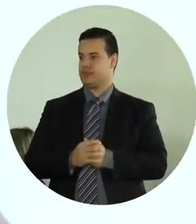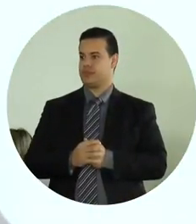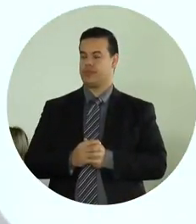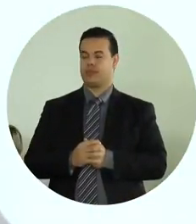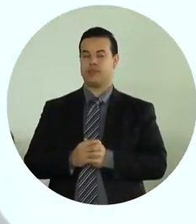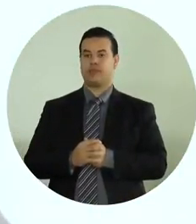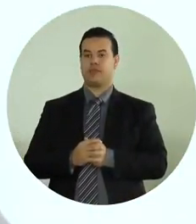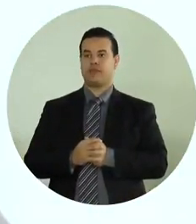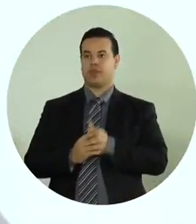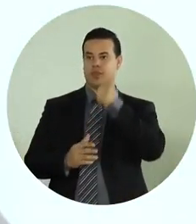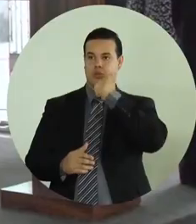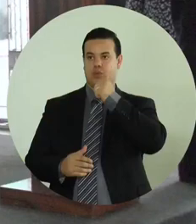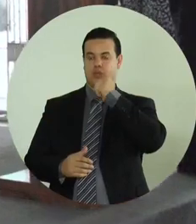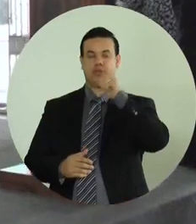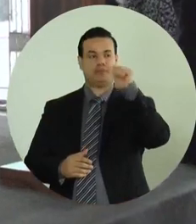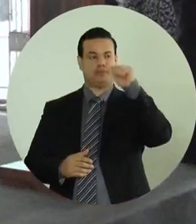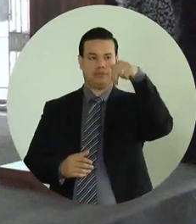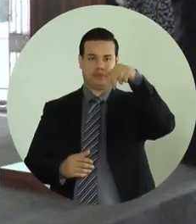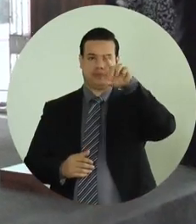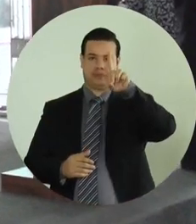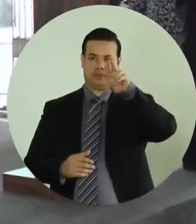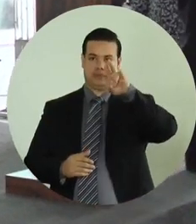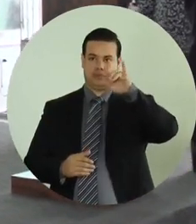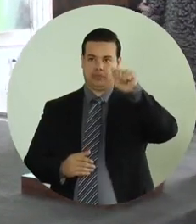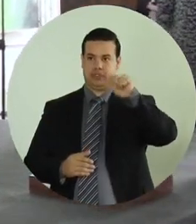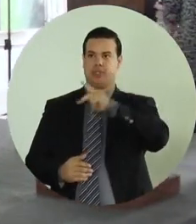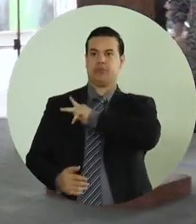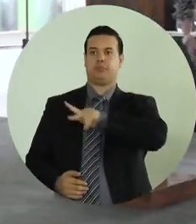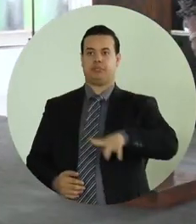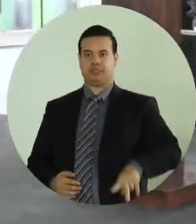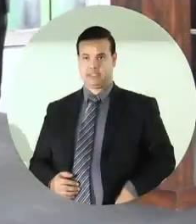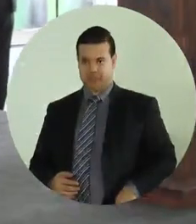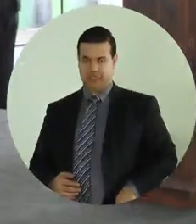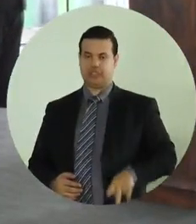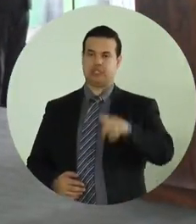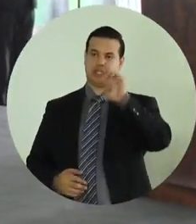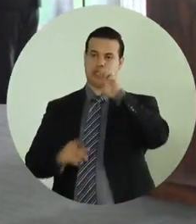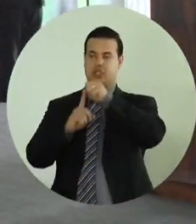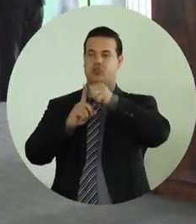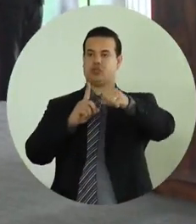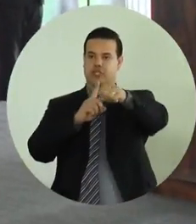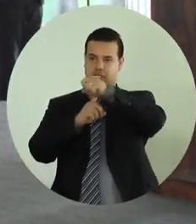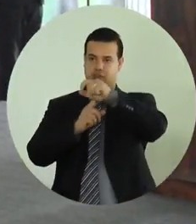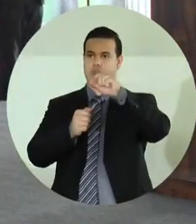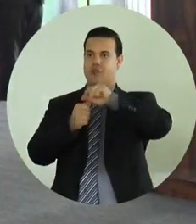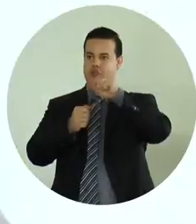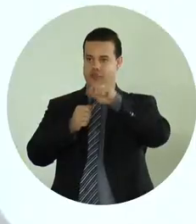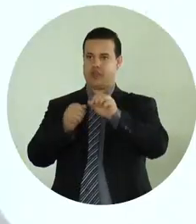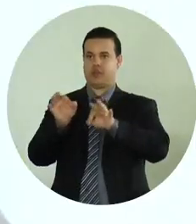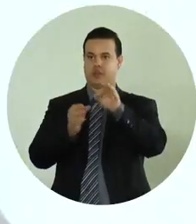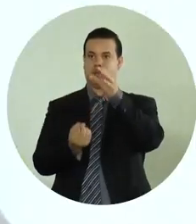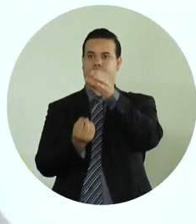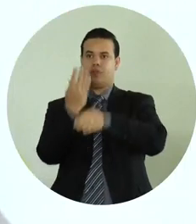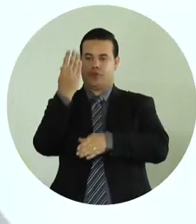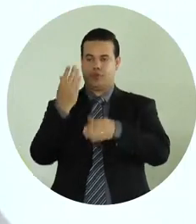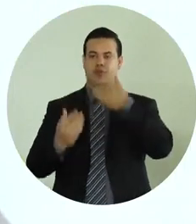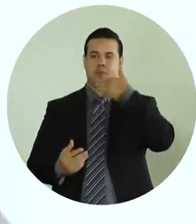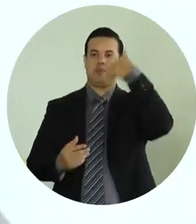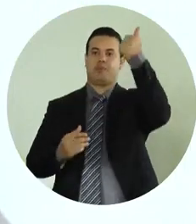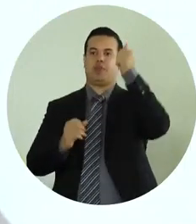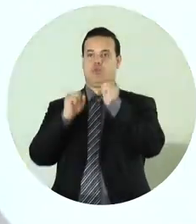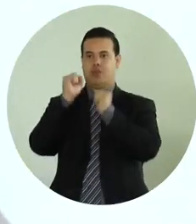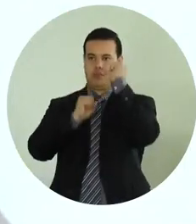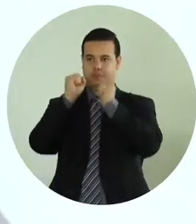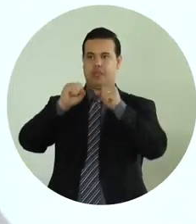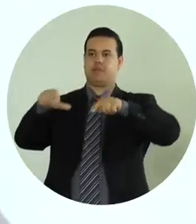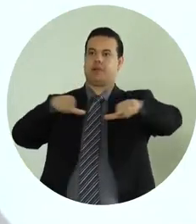A senhora Andréa Schwartz, presidente da iSocial e idealizadora do Prêmio Melhores Empresas para Trabalhadores